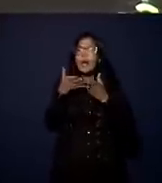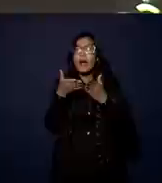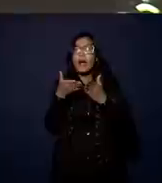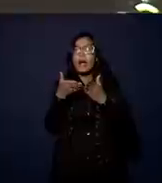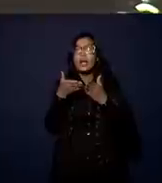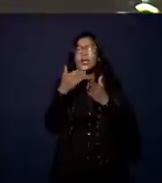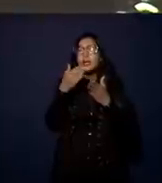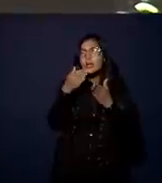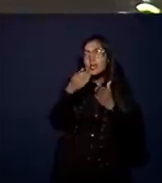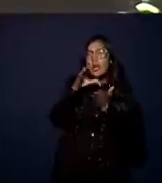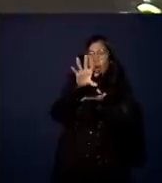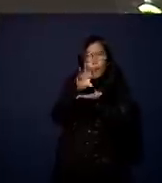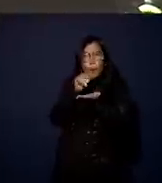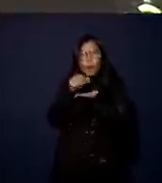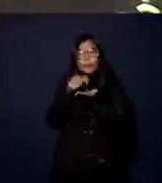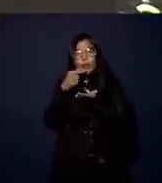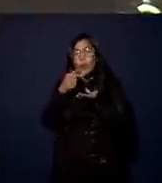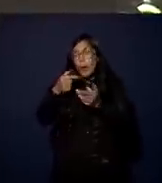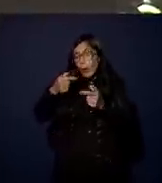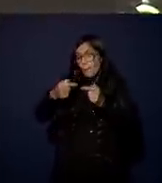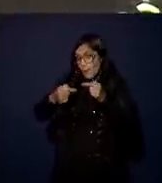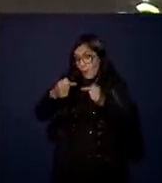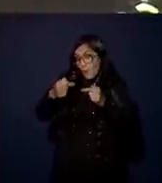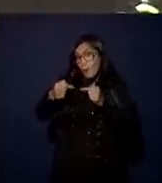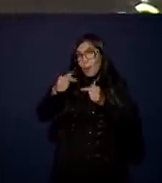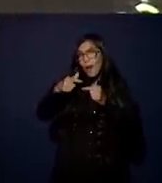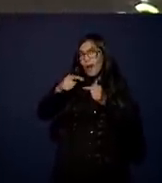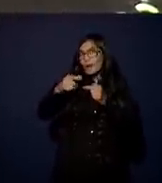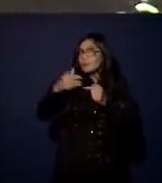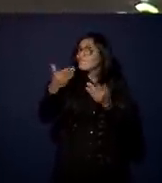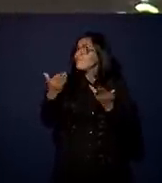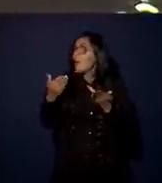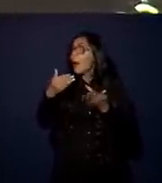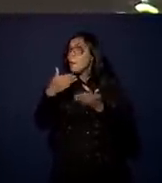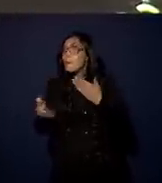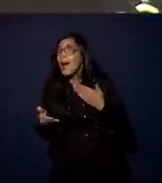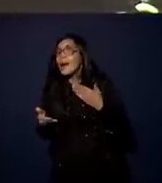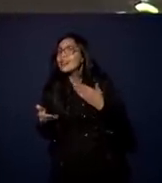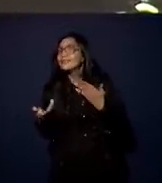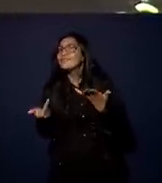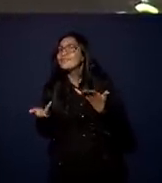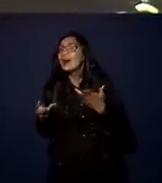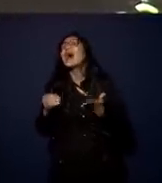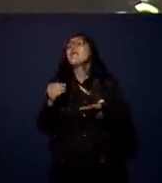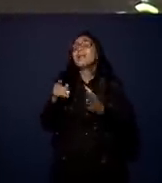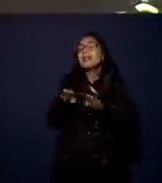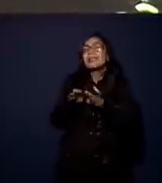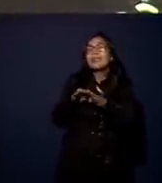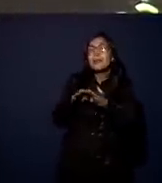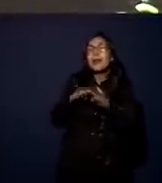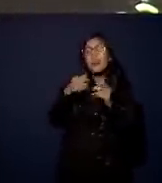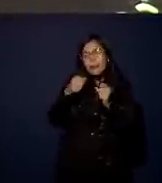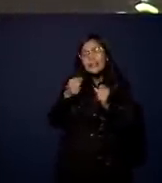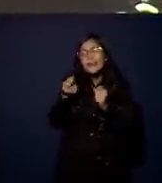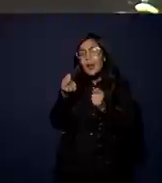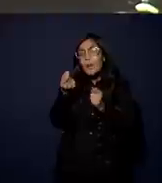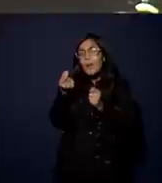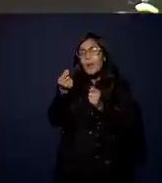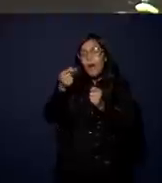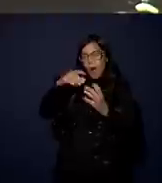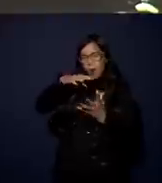que perde uma parte da competitividade a hora que isso acontecer também a falta desse excesso de Capital no mundo